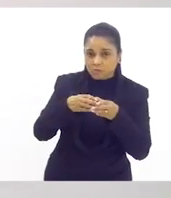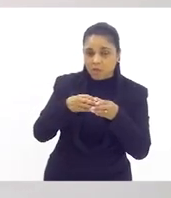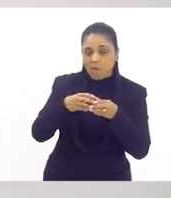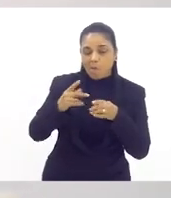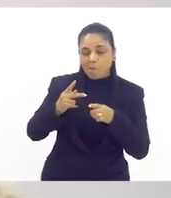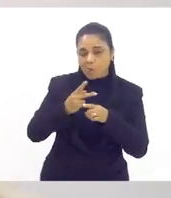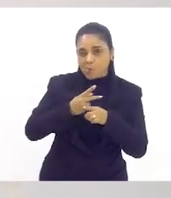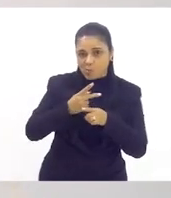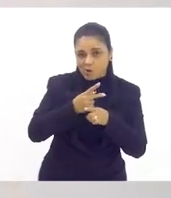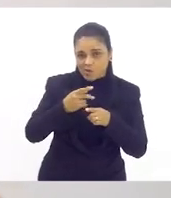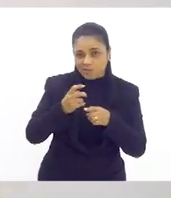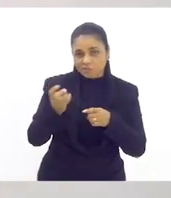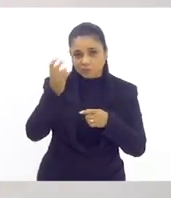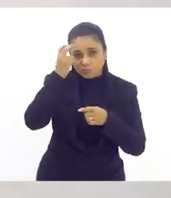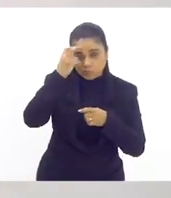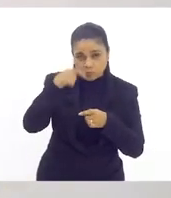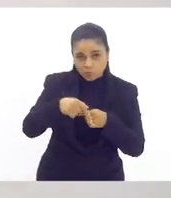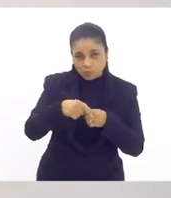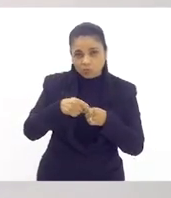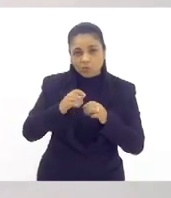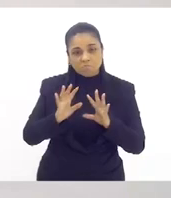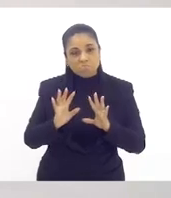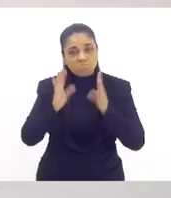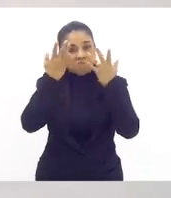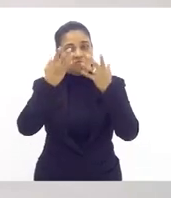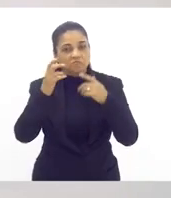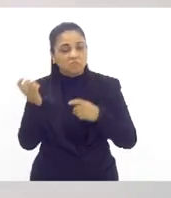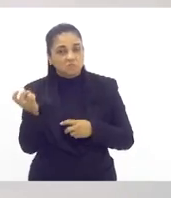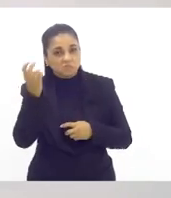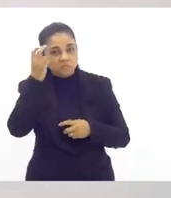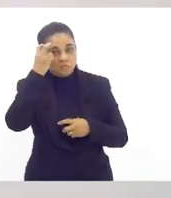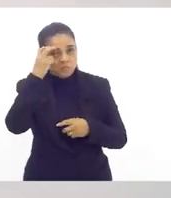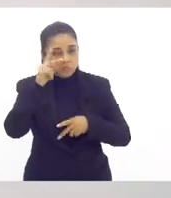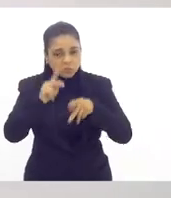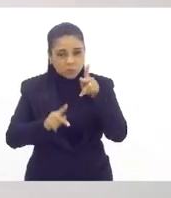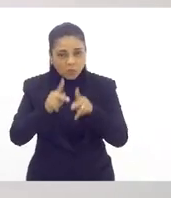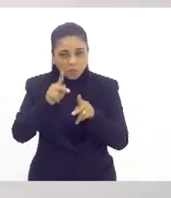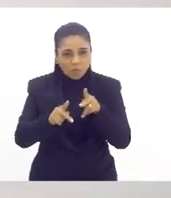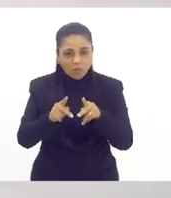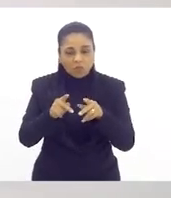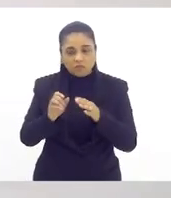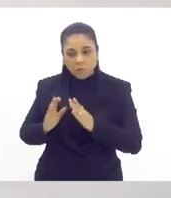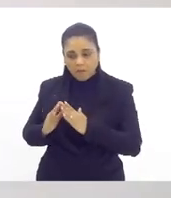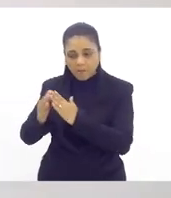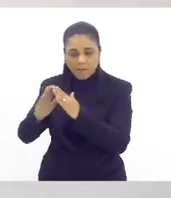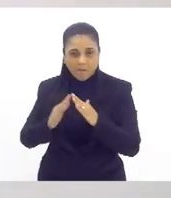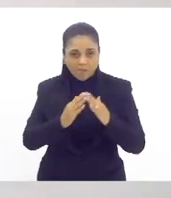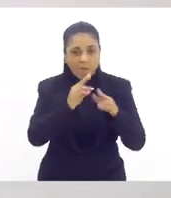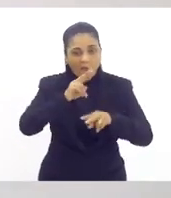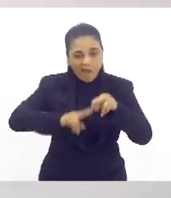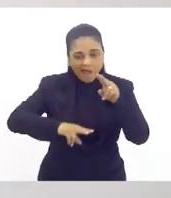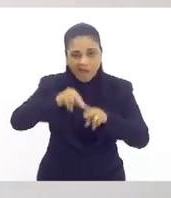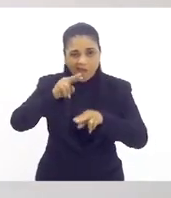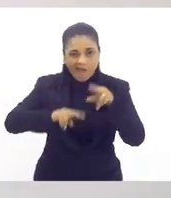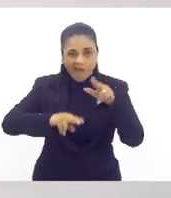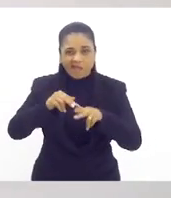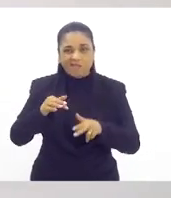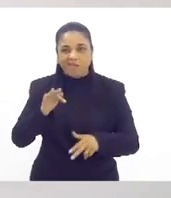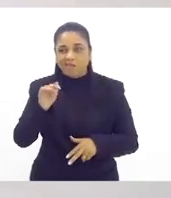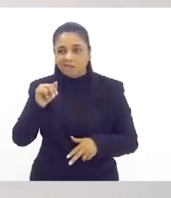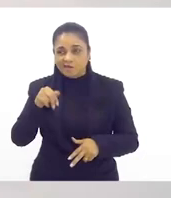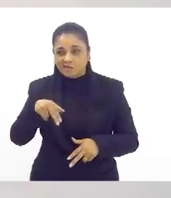várias manifestações culturais do nosso povo da periferia os arraiais o funk das antigas